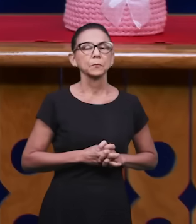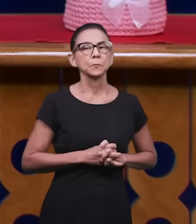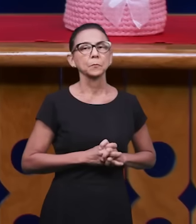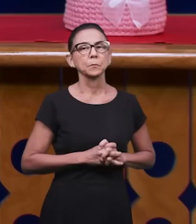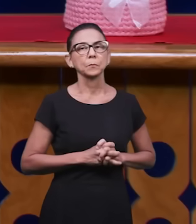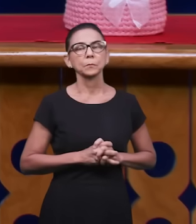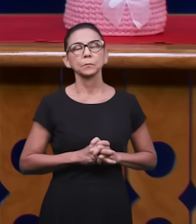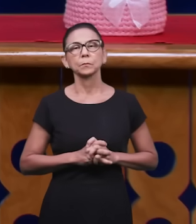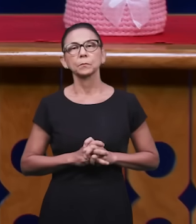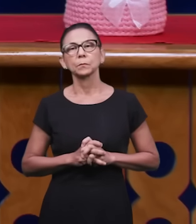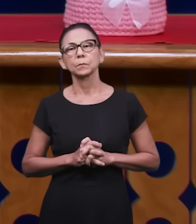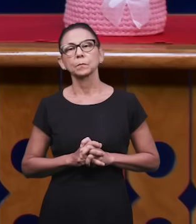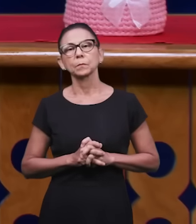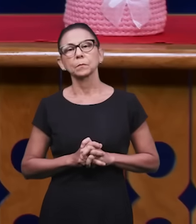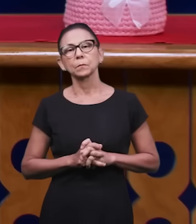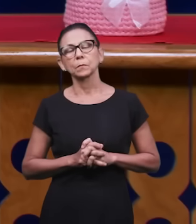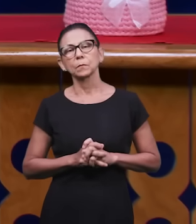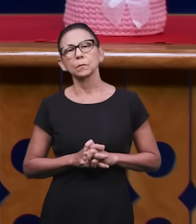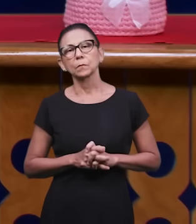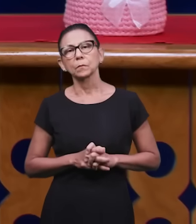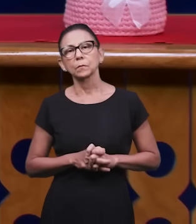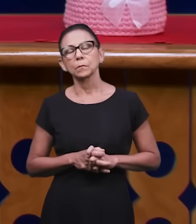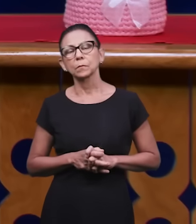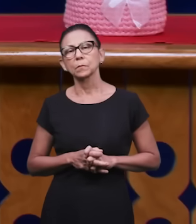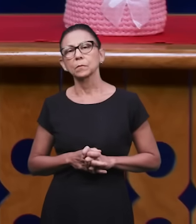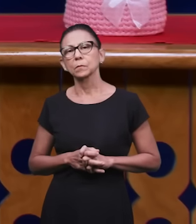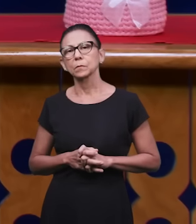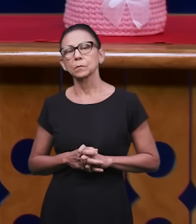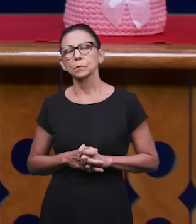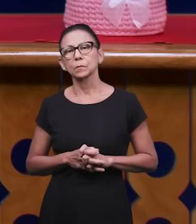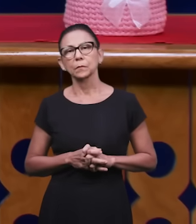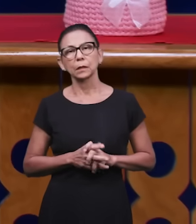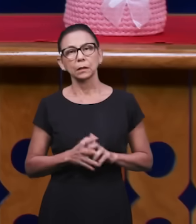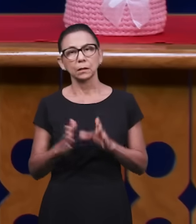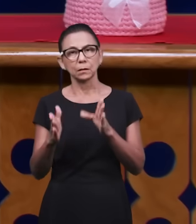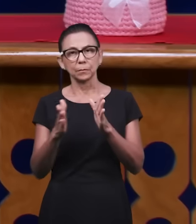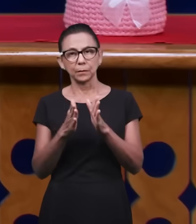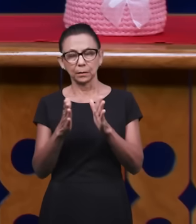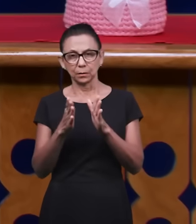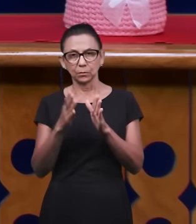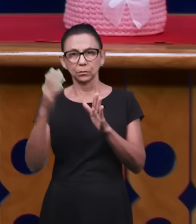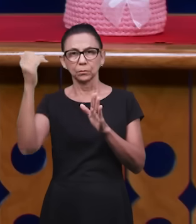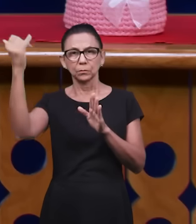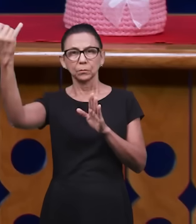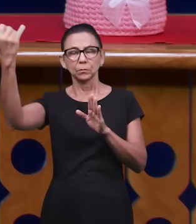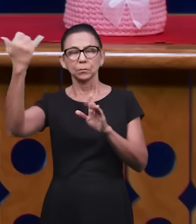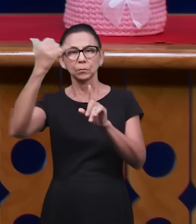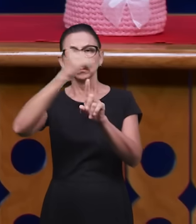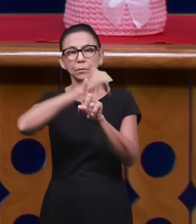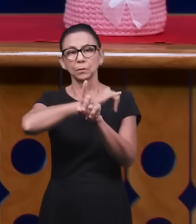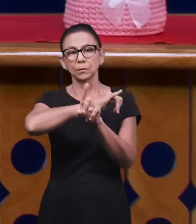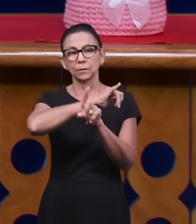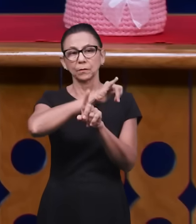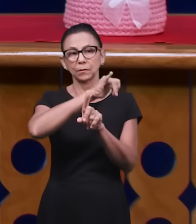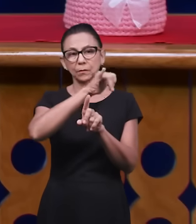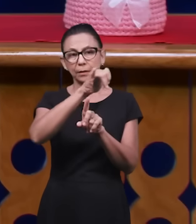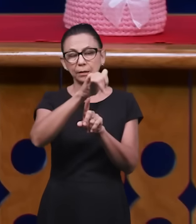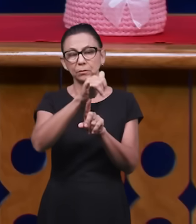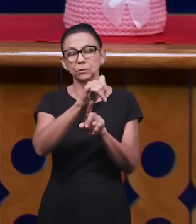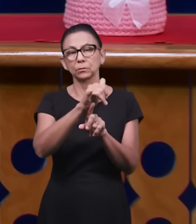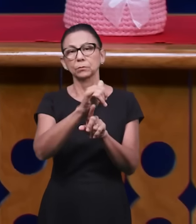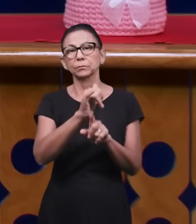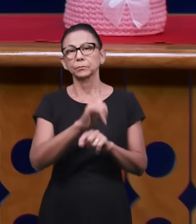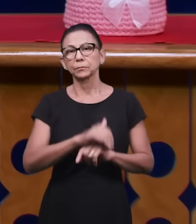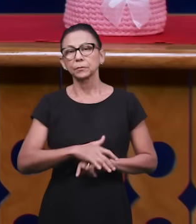esse período profético, ele nos cerca de muitas provas. São